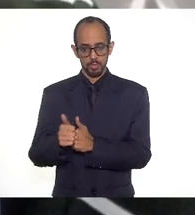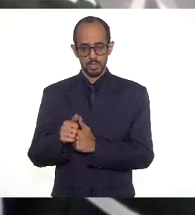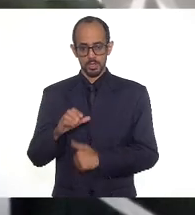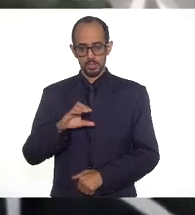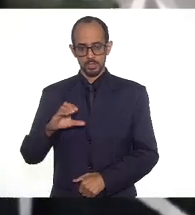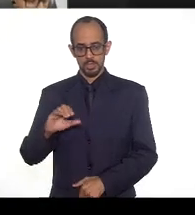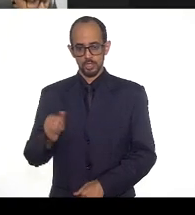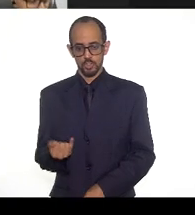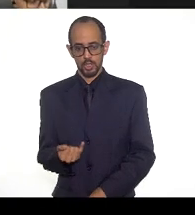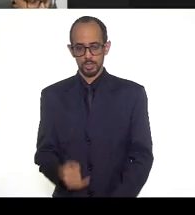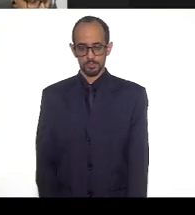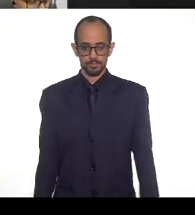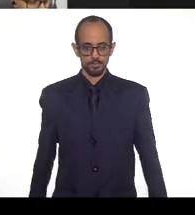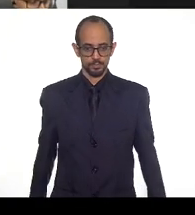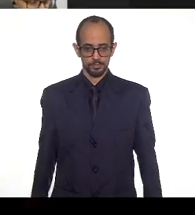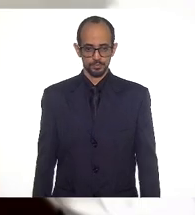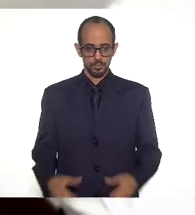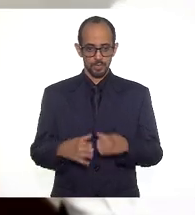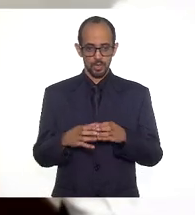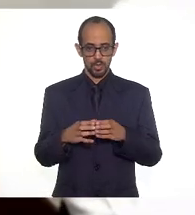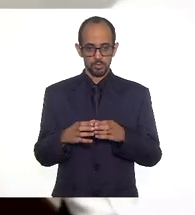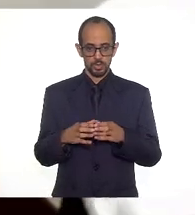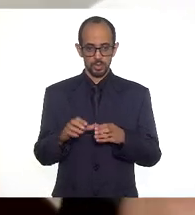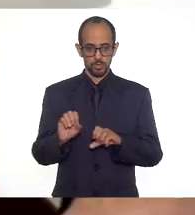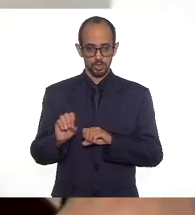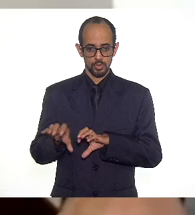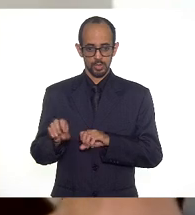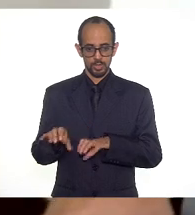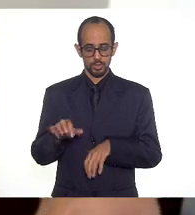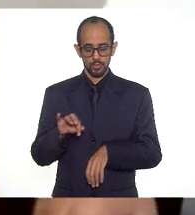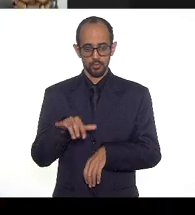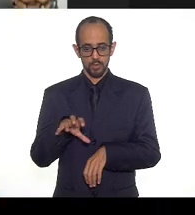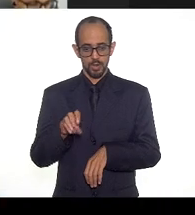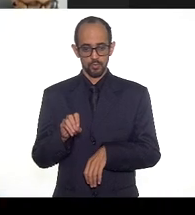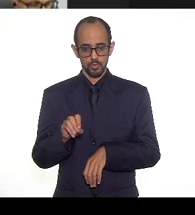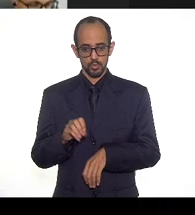CCJ. Pela Comissão de Educação, o deputado Flávio Serafini.